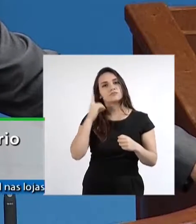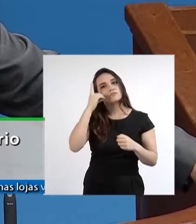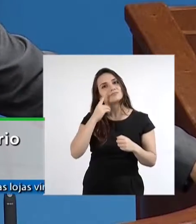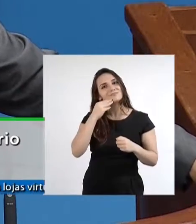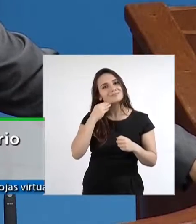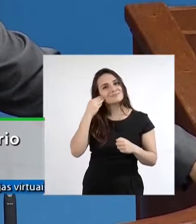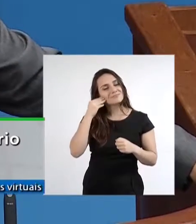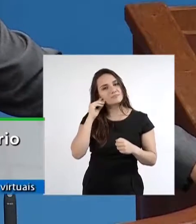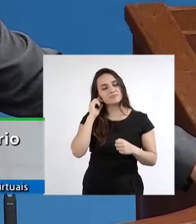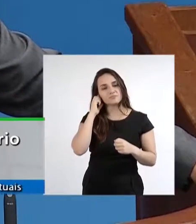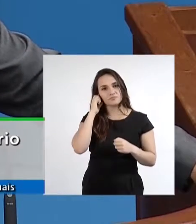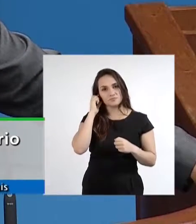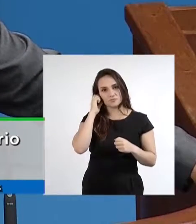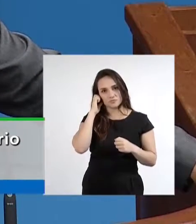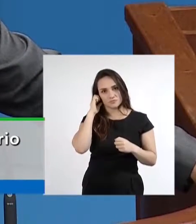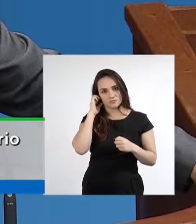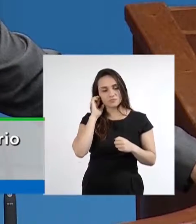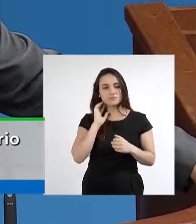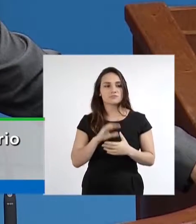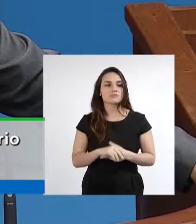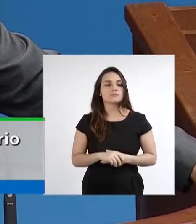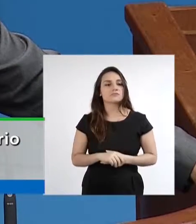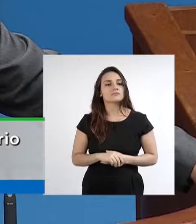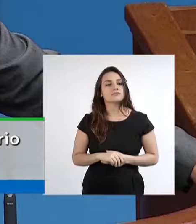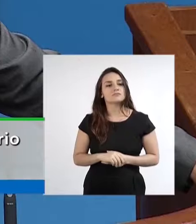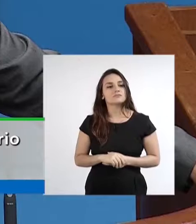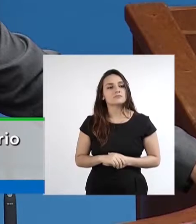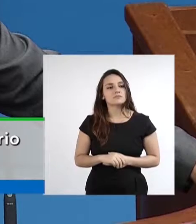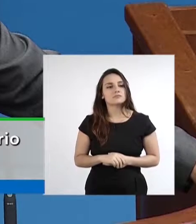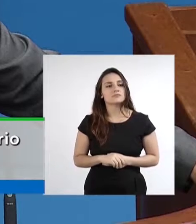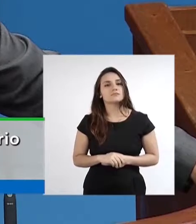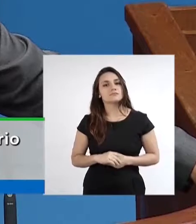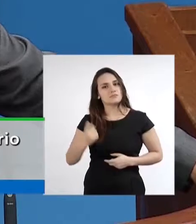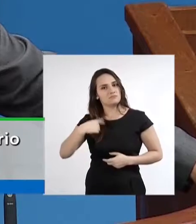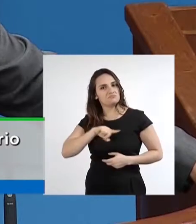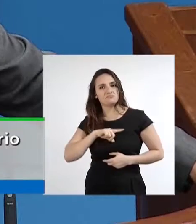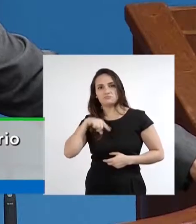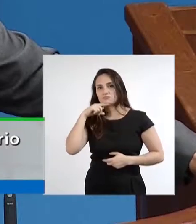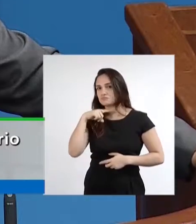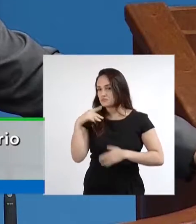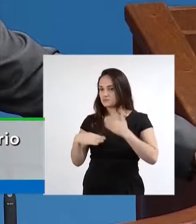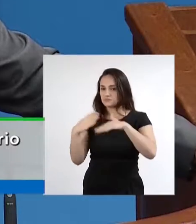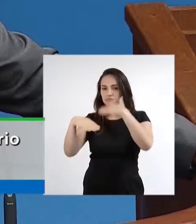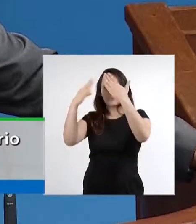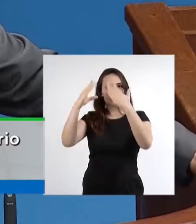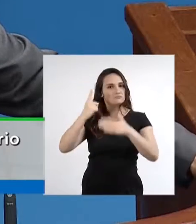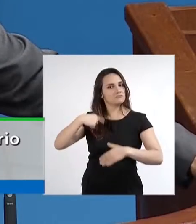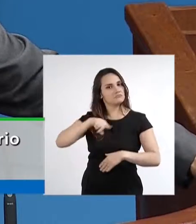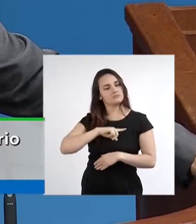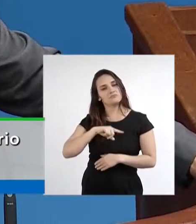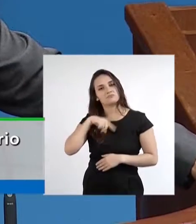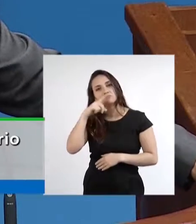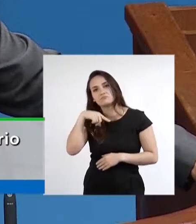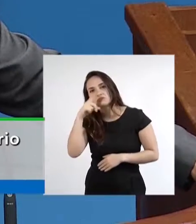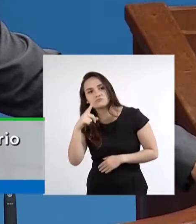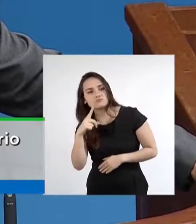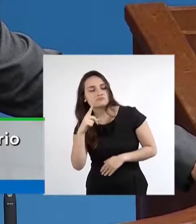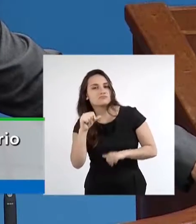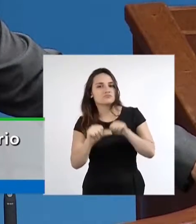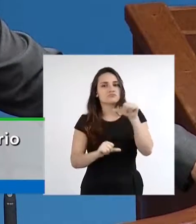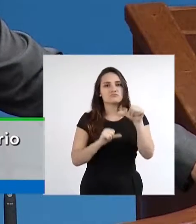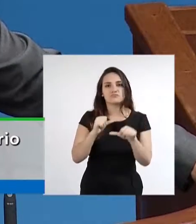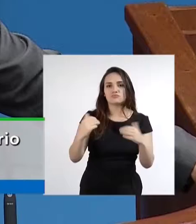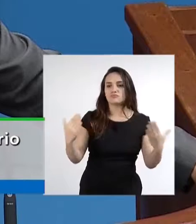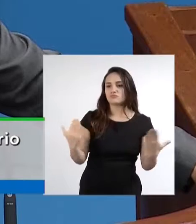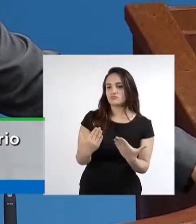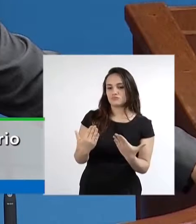Filho, porque nós não vamos avançar, nós não vamos mudar